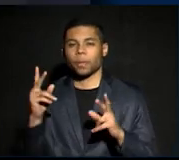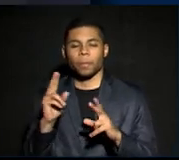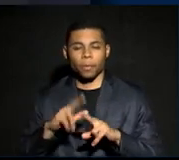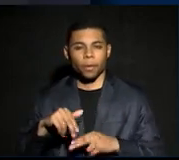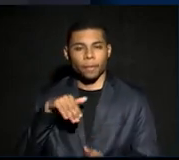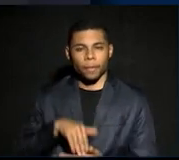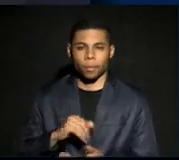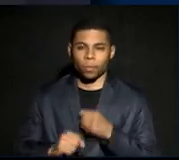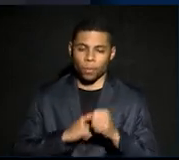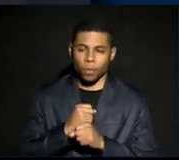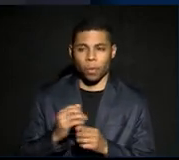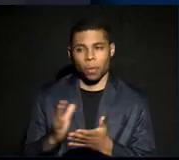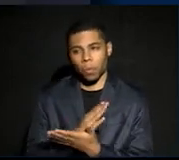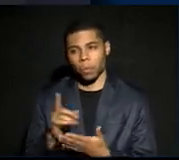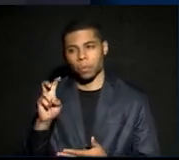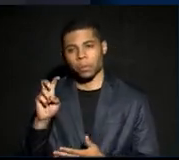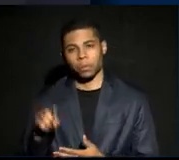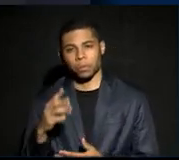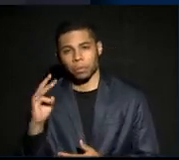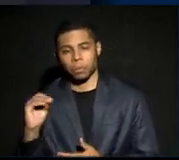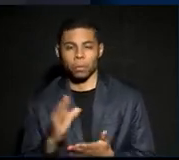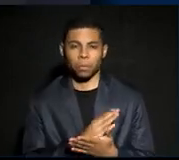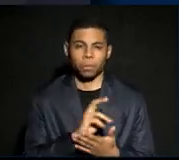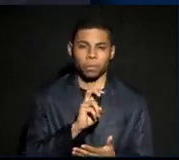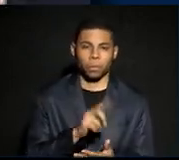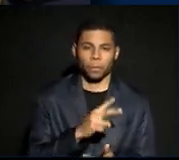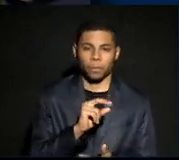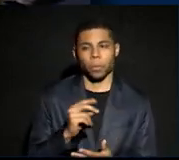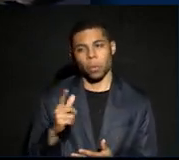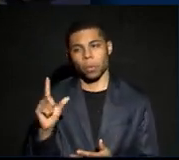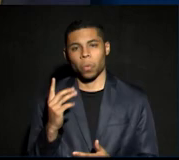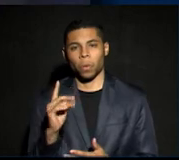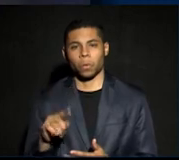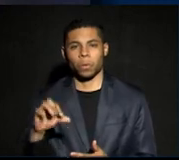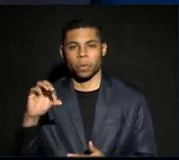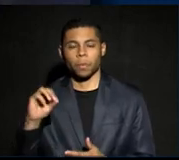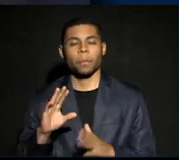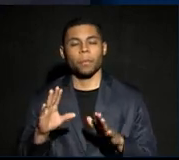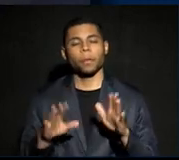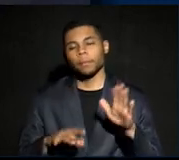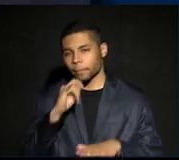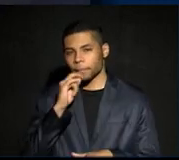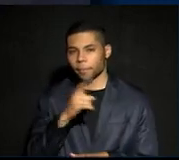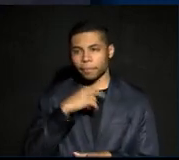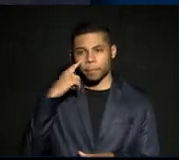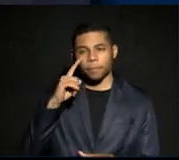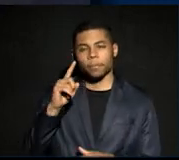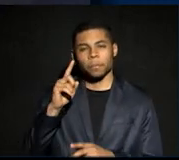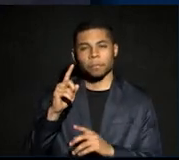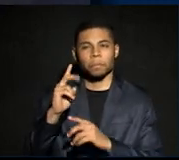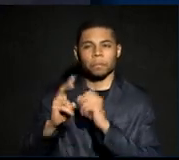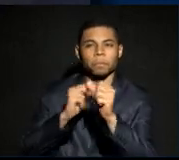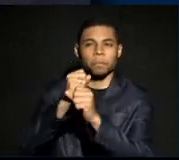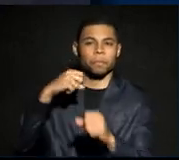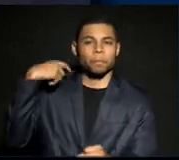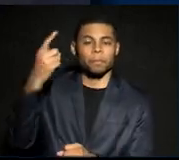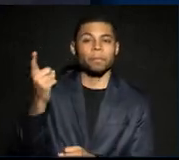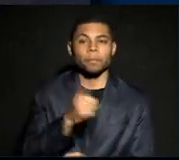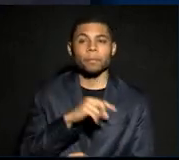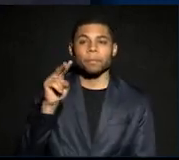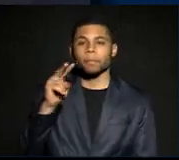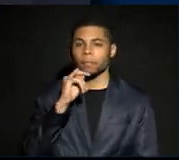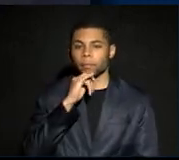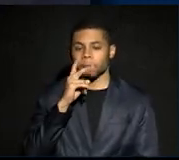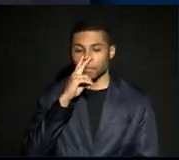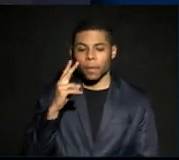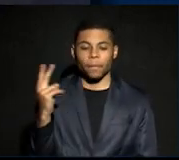do ano, alguns 5,30, outros 5,20, alguns 4,90, mas tem quase um consenso que, quando a gente olha para os próximos 2, 3 anos, você não tem